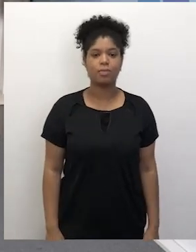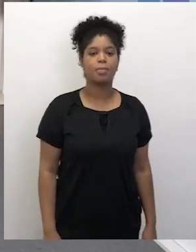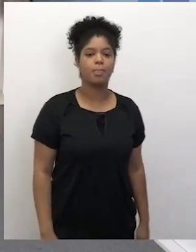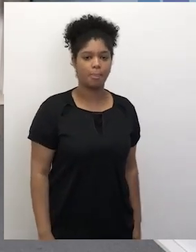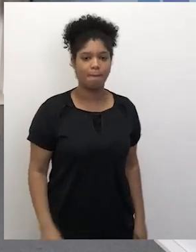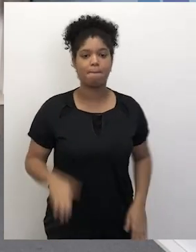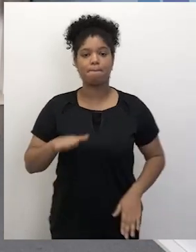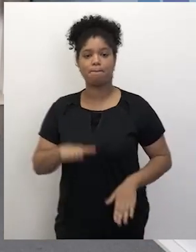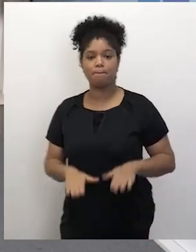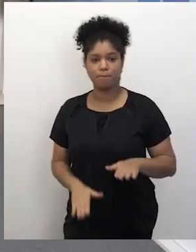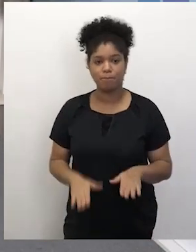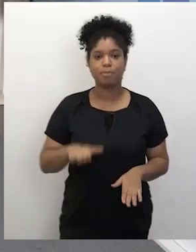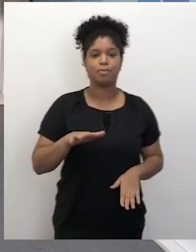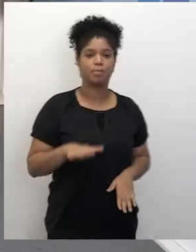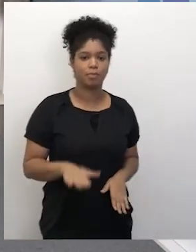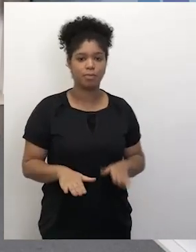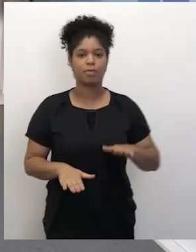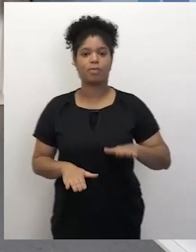Baixa.